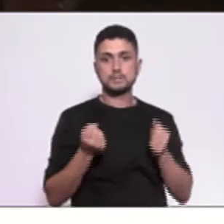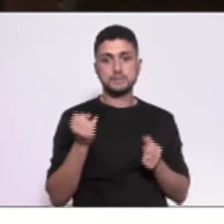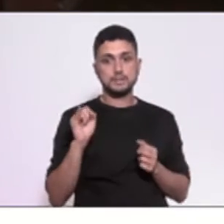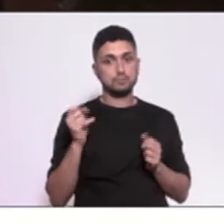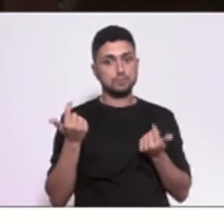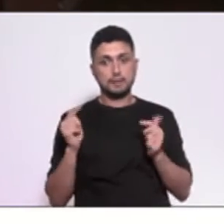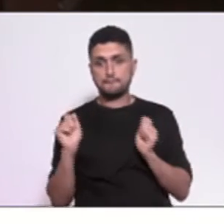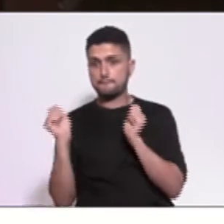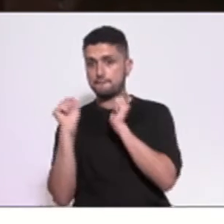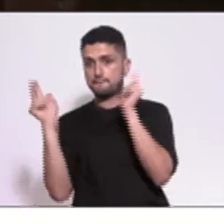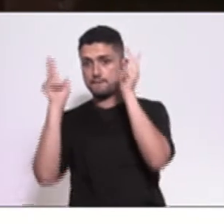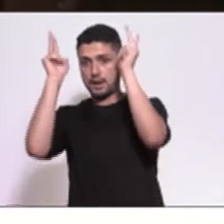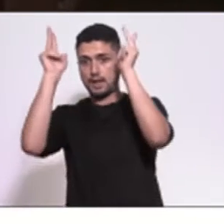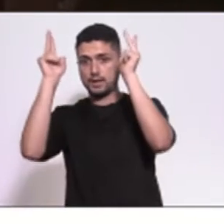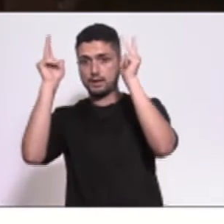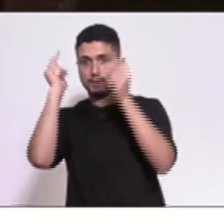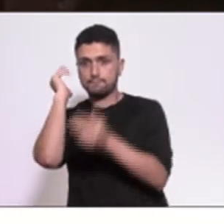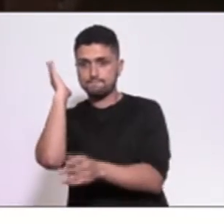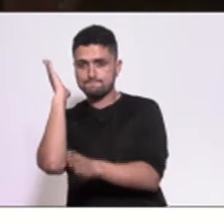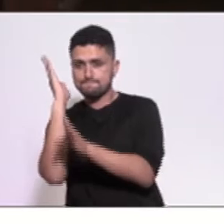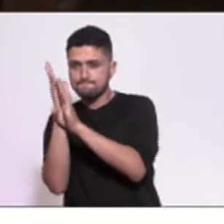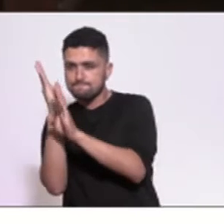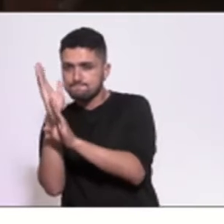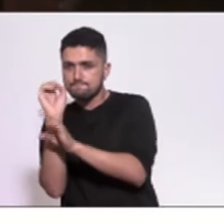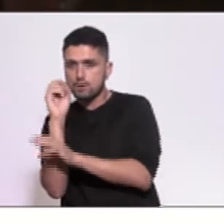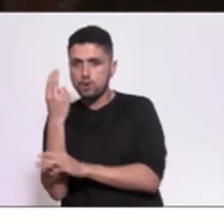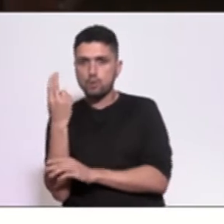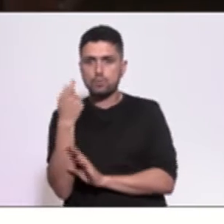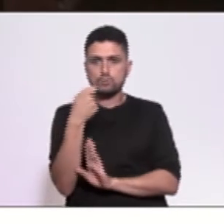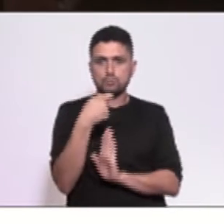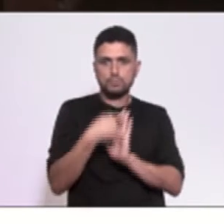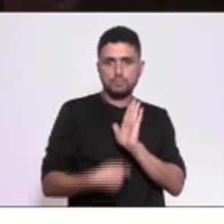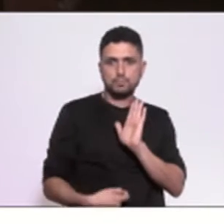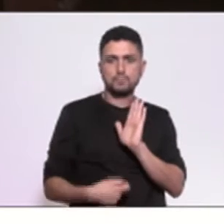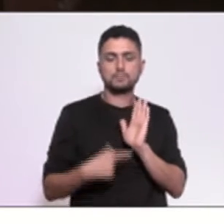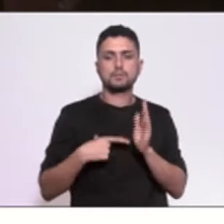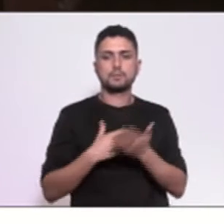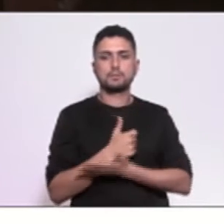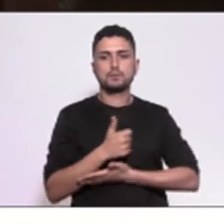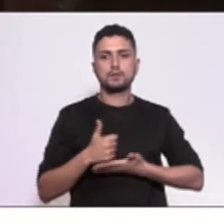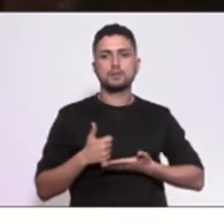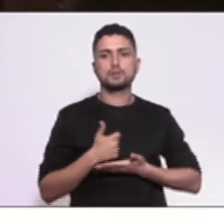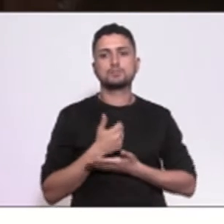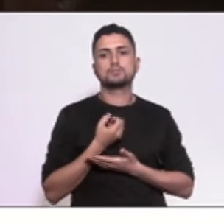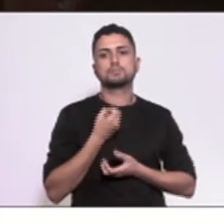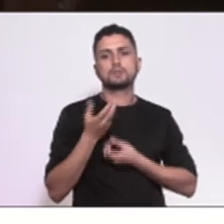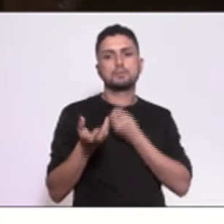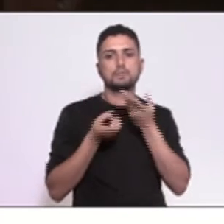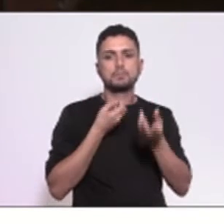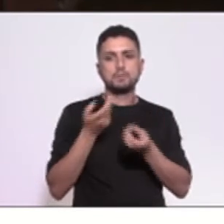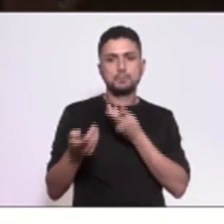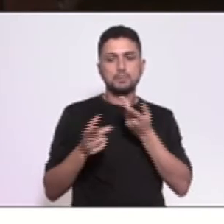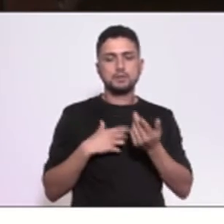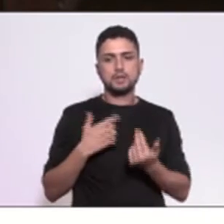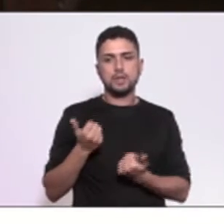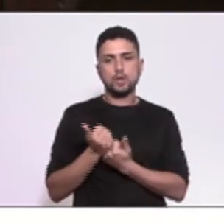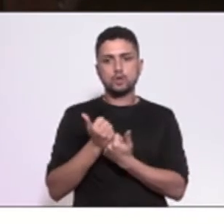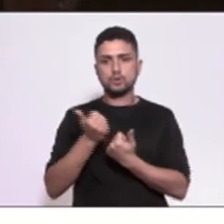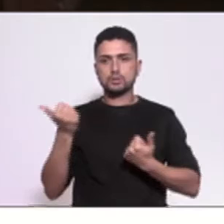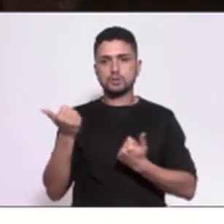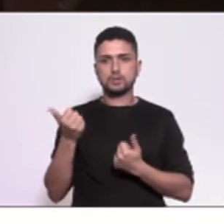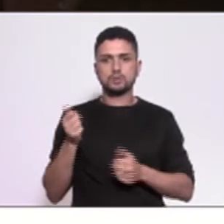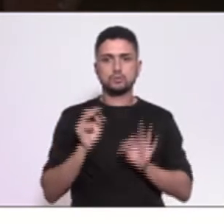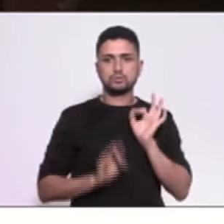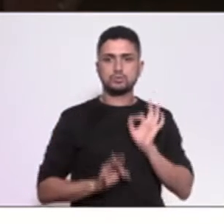senão em flagrante delito ou por ordem escrita e fundamentada de autoridade